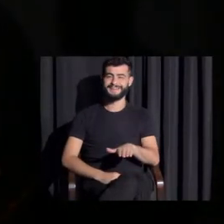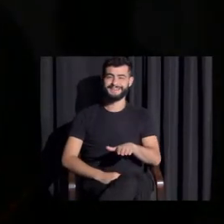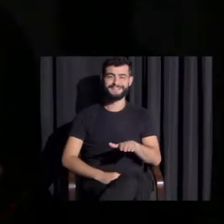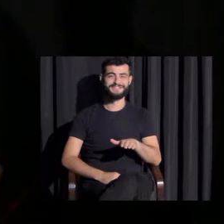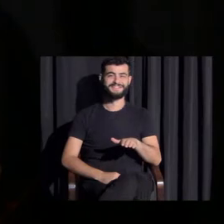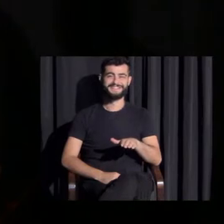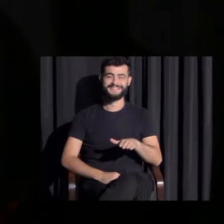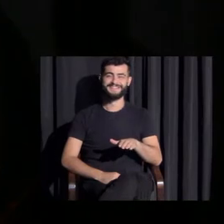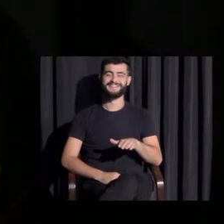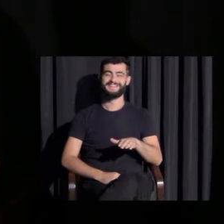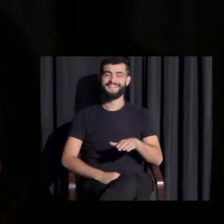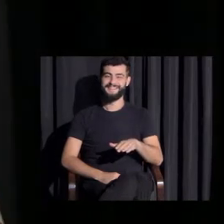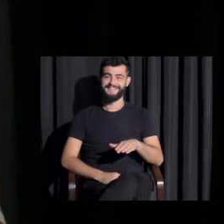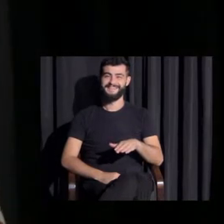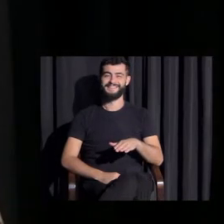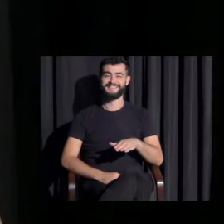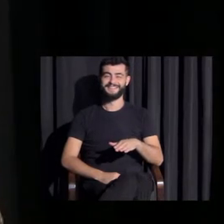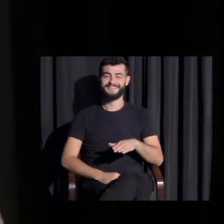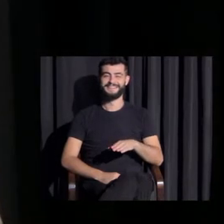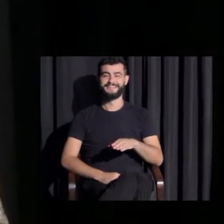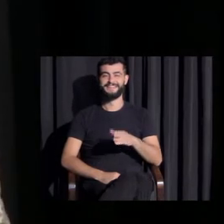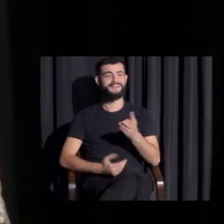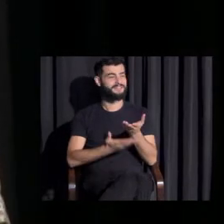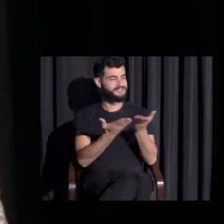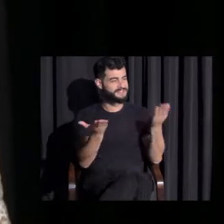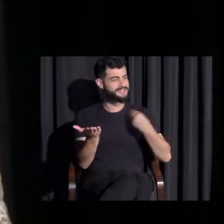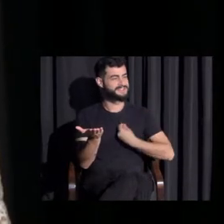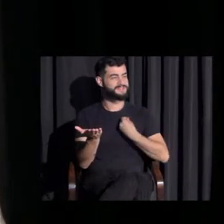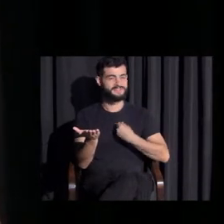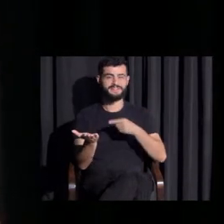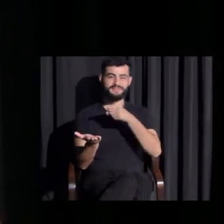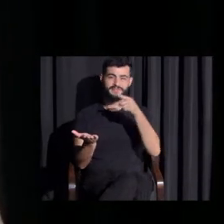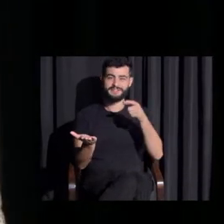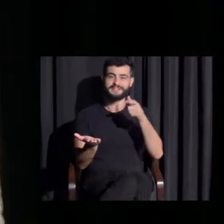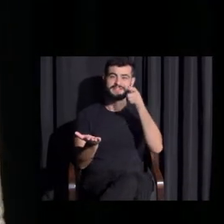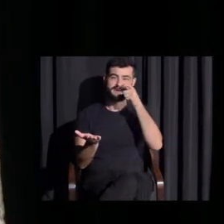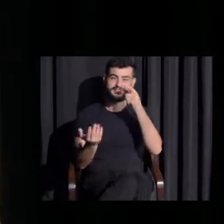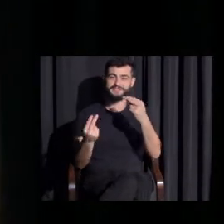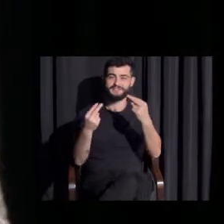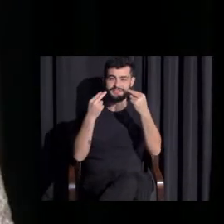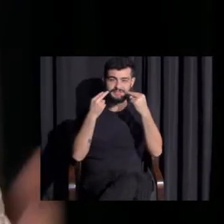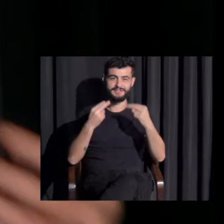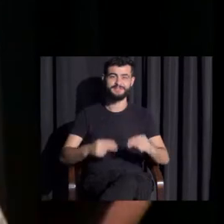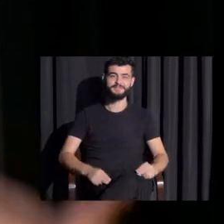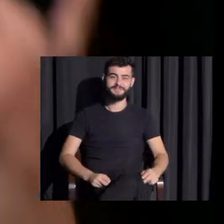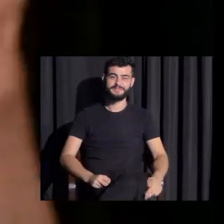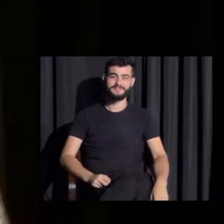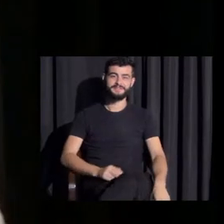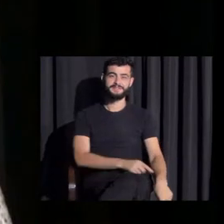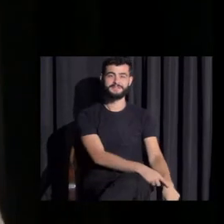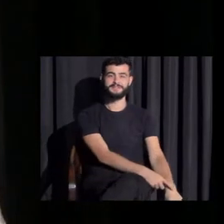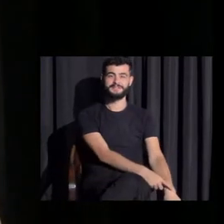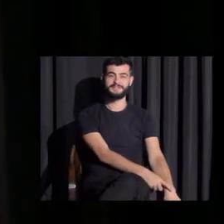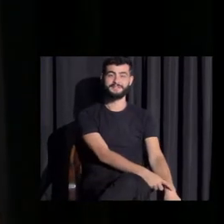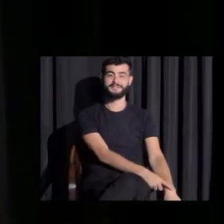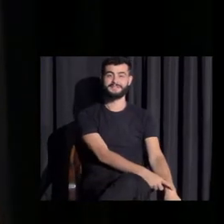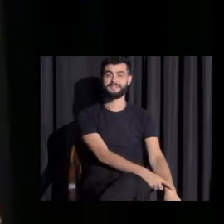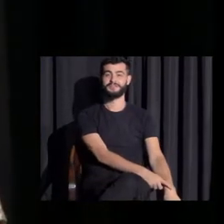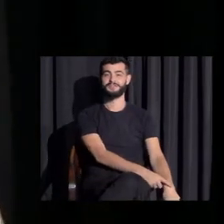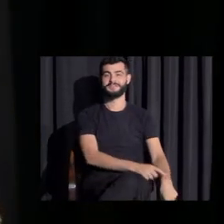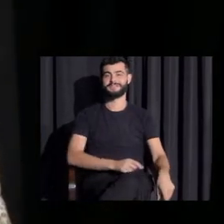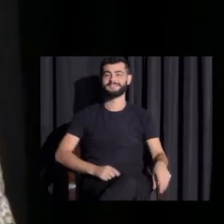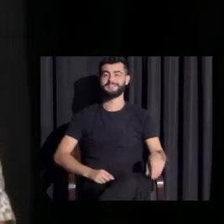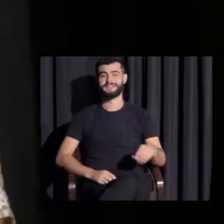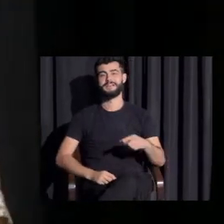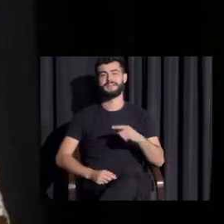acompanhando pela transmissão. É uma alegria, como falei mais cedo, receber, poder voltar a receber as pessoas